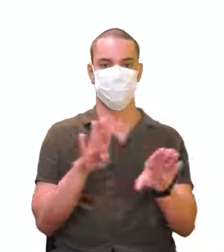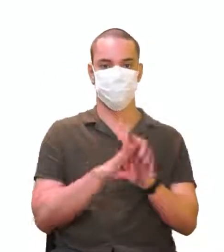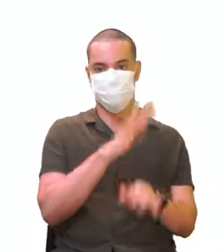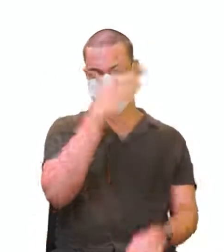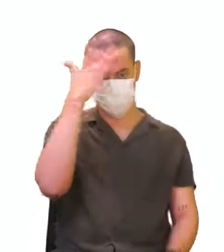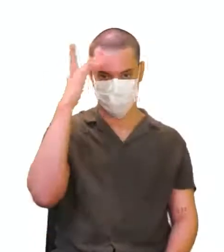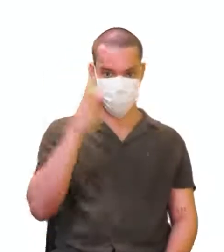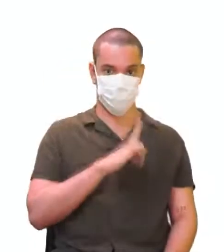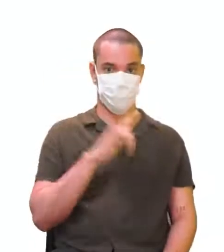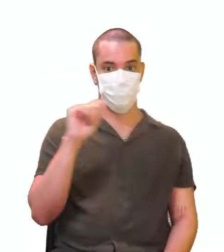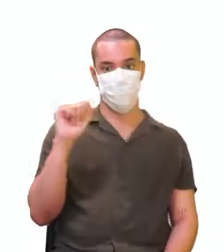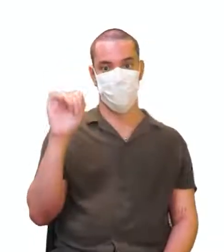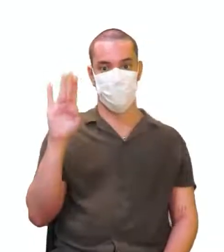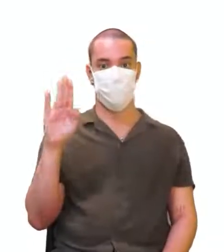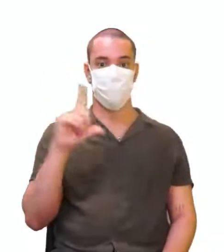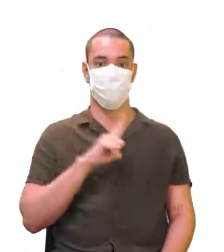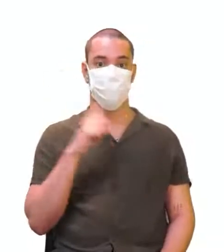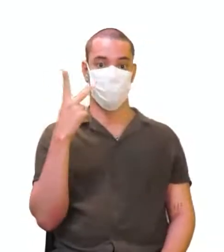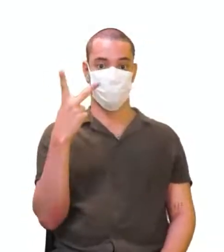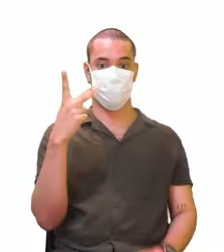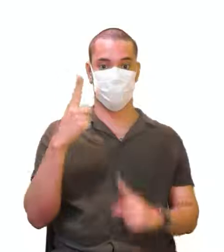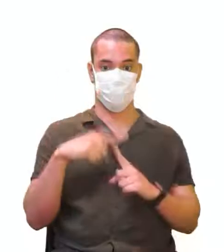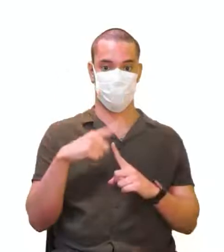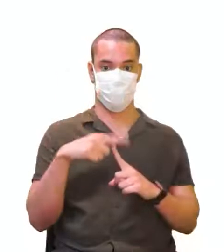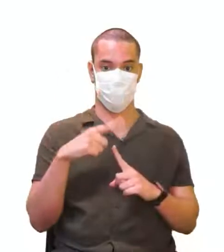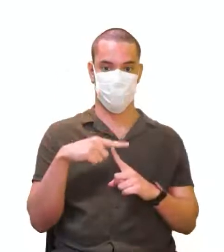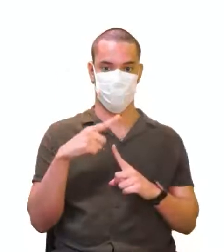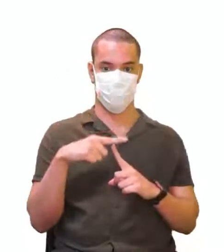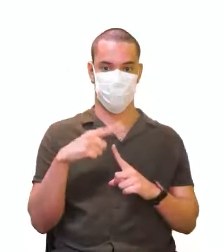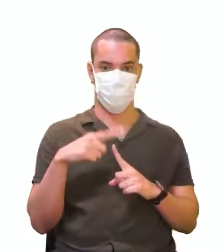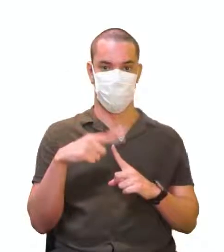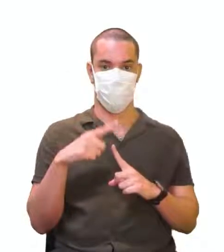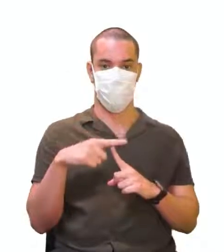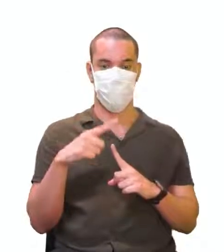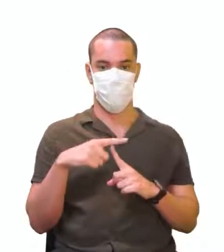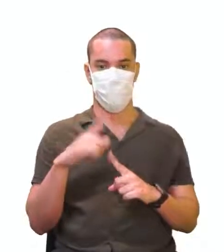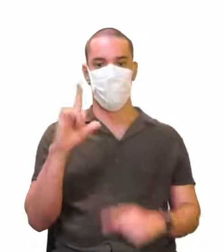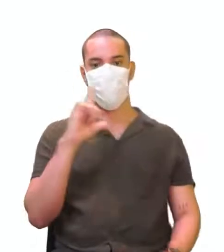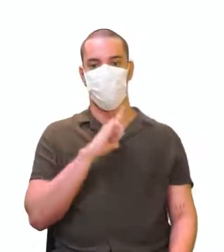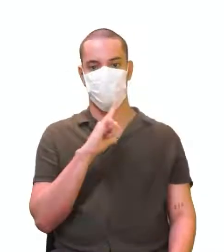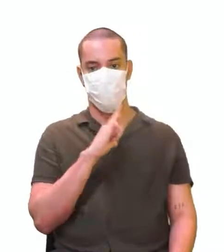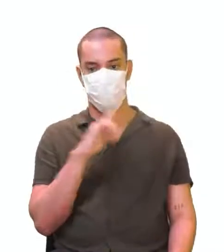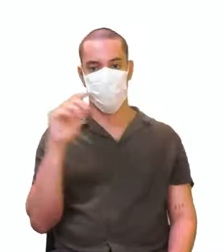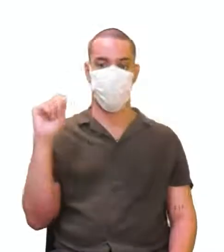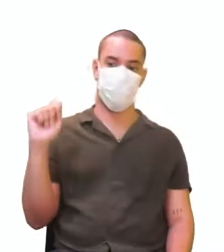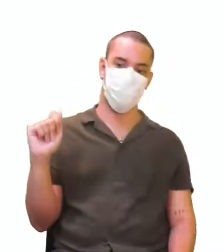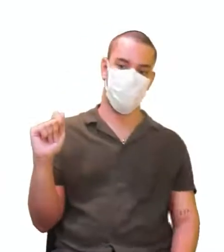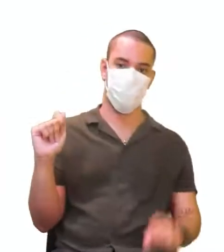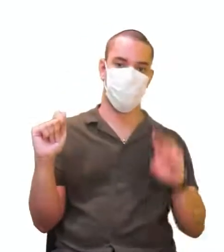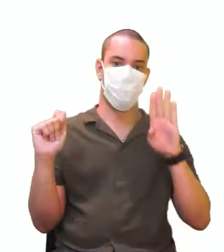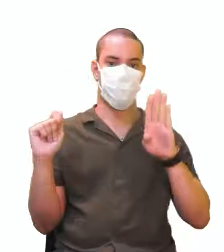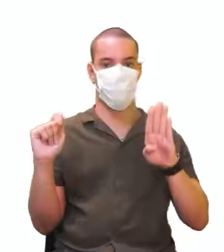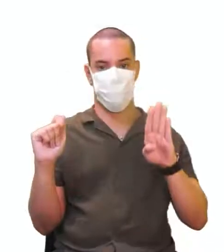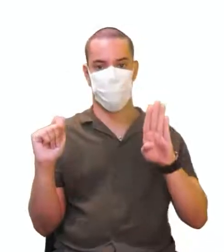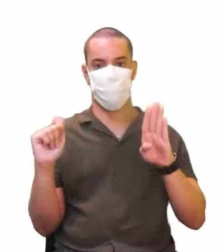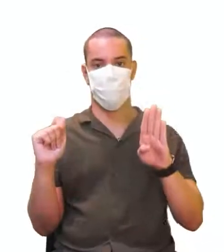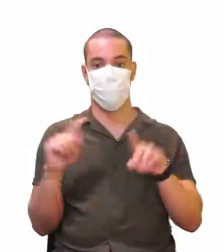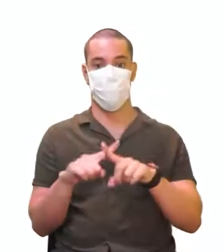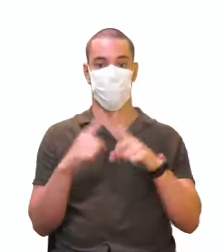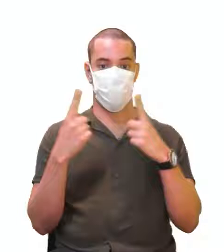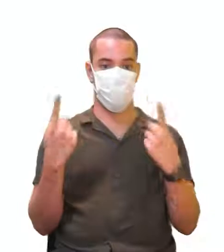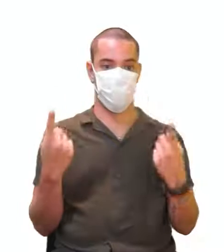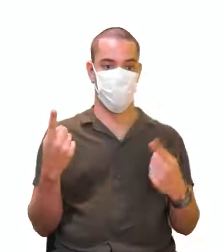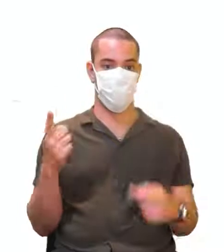indivíduo do grupo AB, ele tem os 2 tipos, olha aqui, ó. tanto o antígeno A quanto o antígeno B, porém,